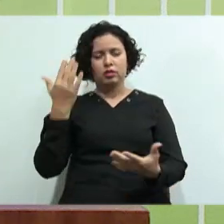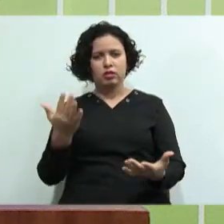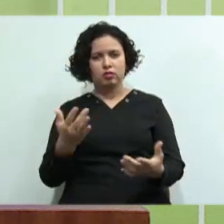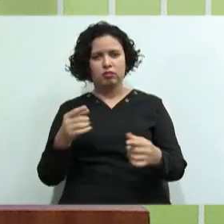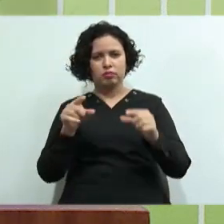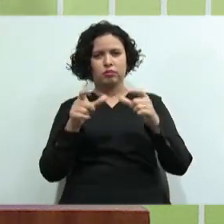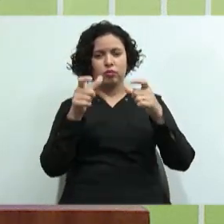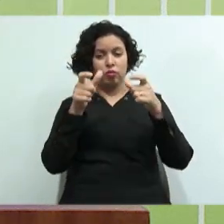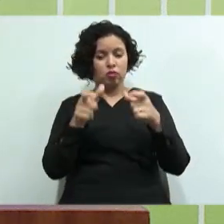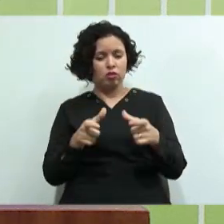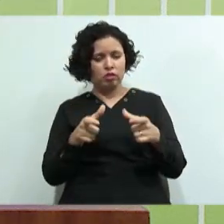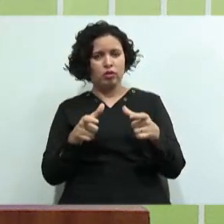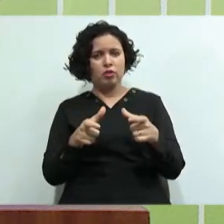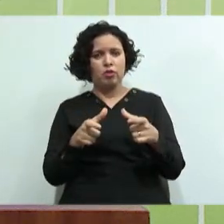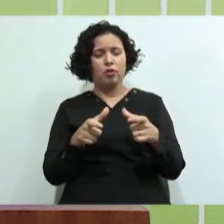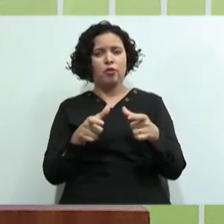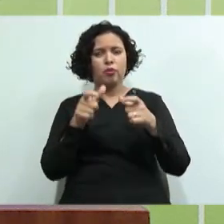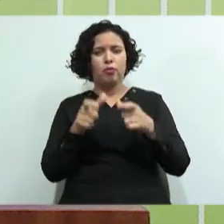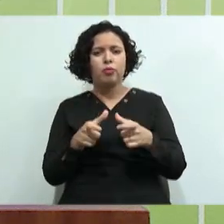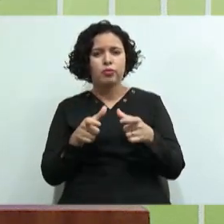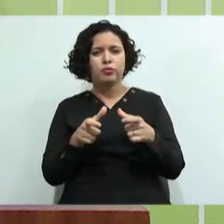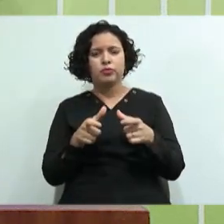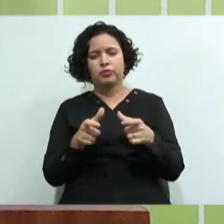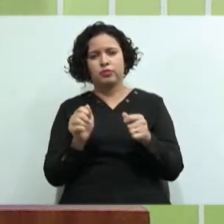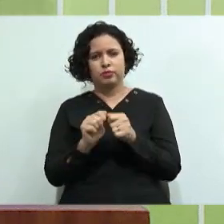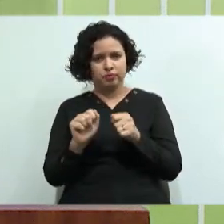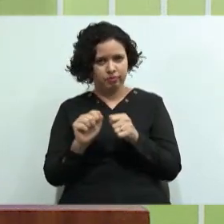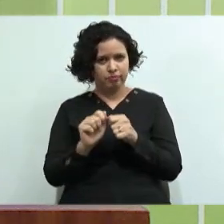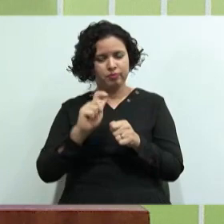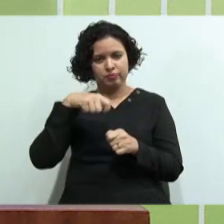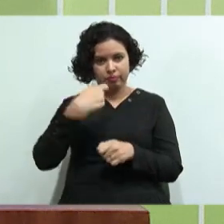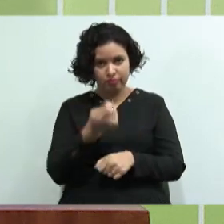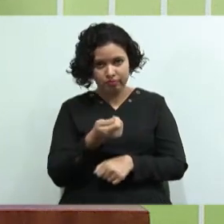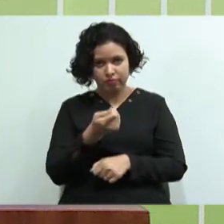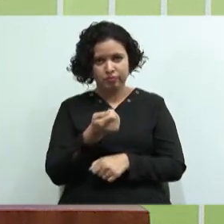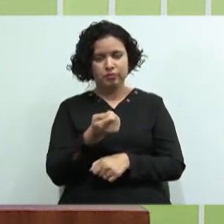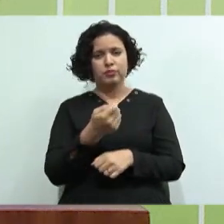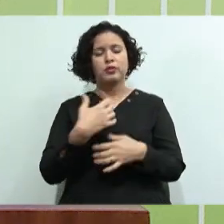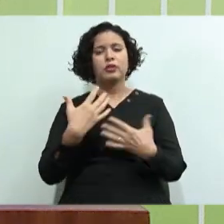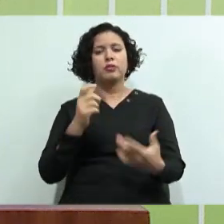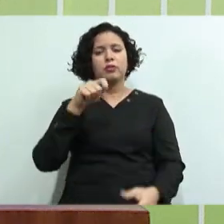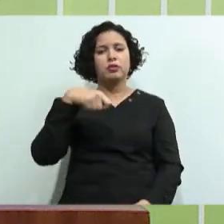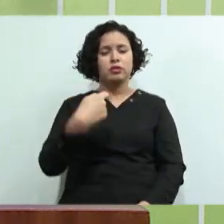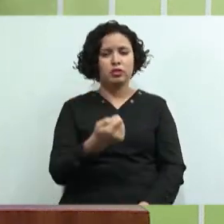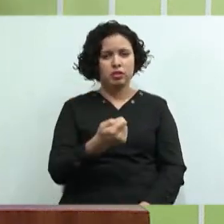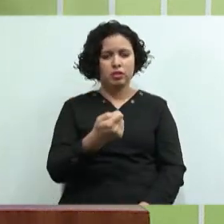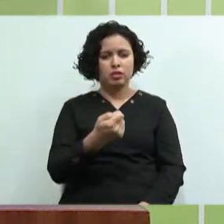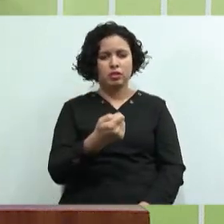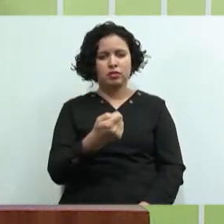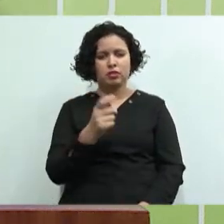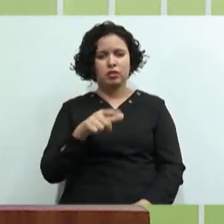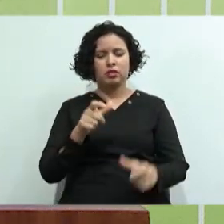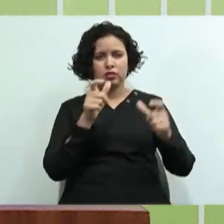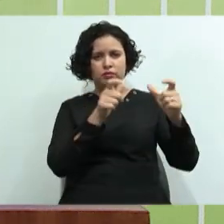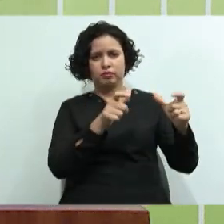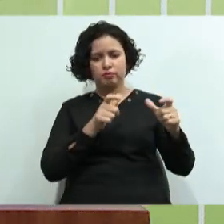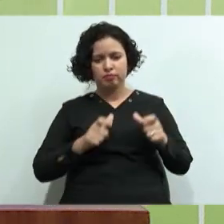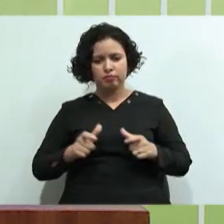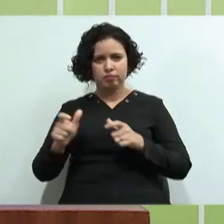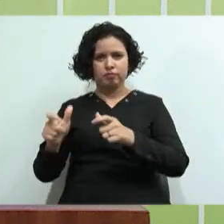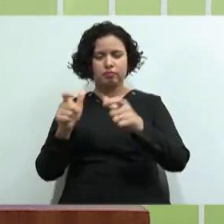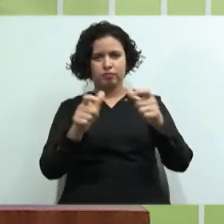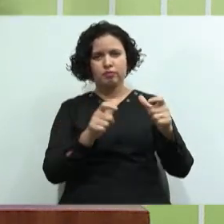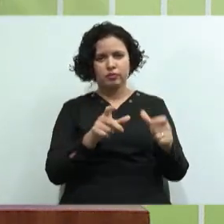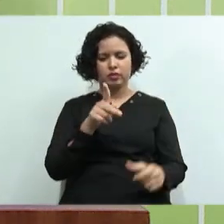articulação é o local do corpo onde é feito o sinal? O sinal também de ponto de articulação é esse, tá, pessoal? Ponto